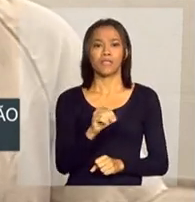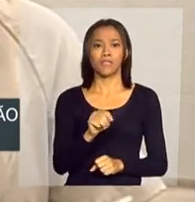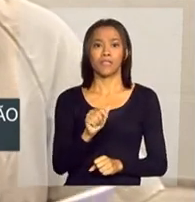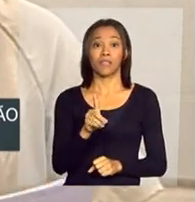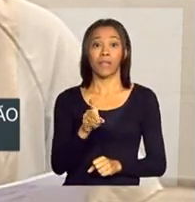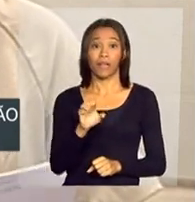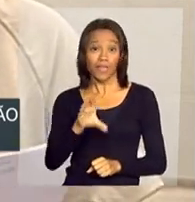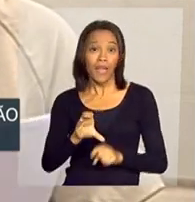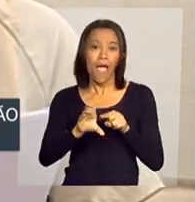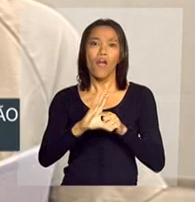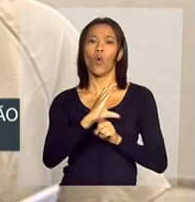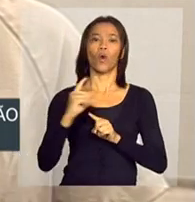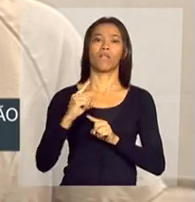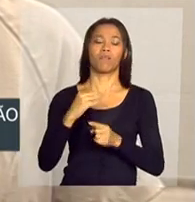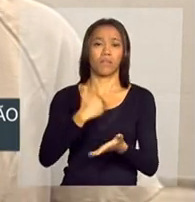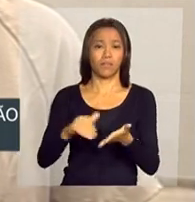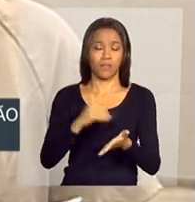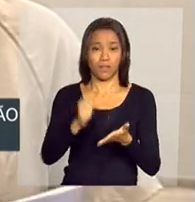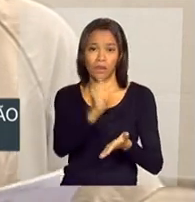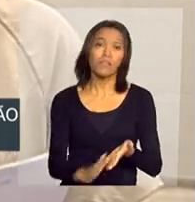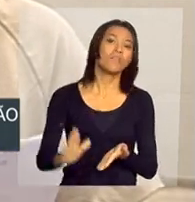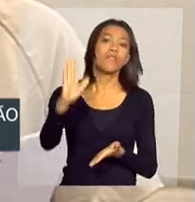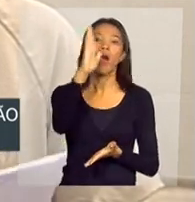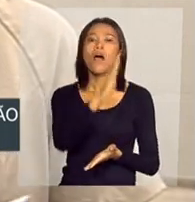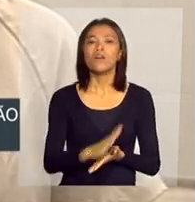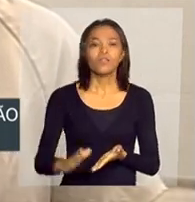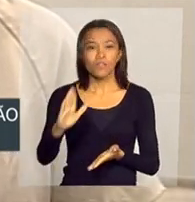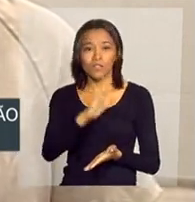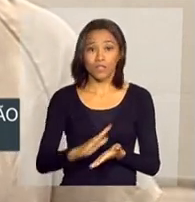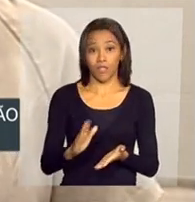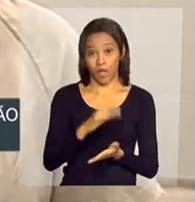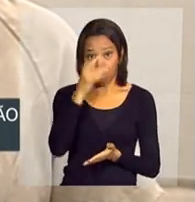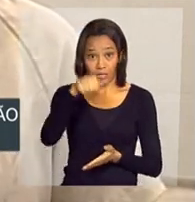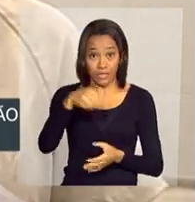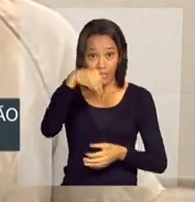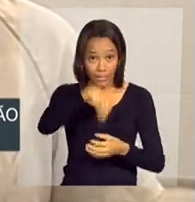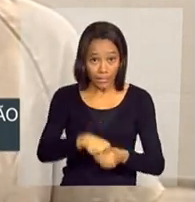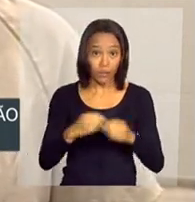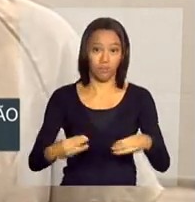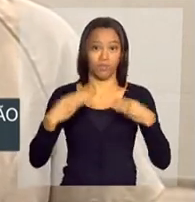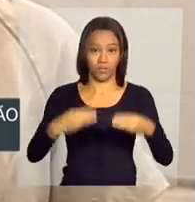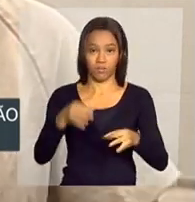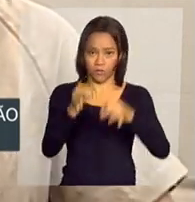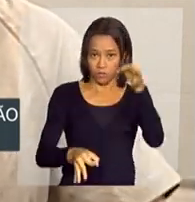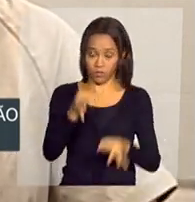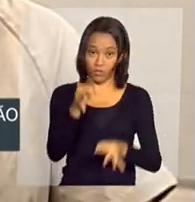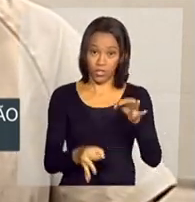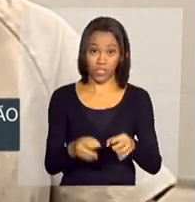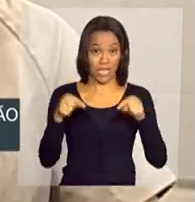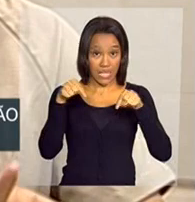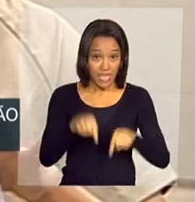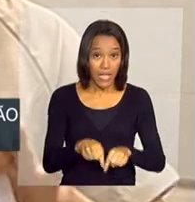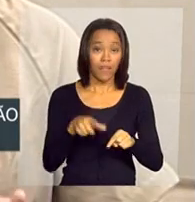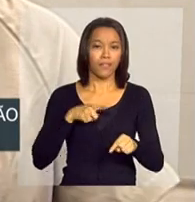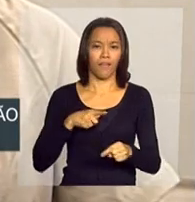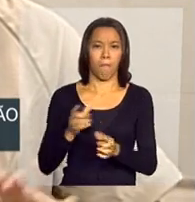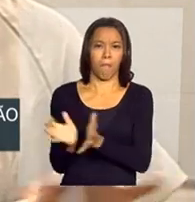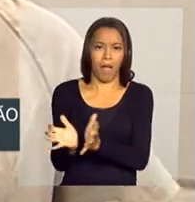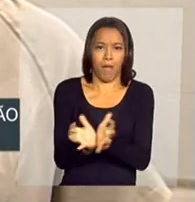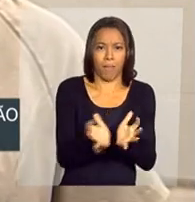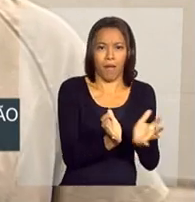coordenado pela secretaria nacional do Consumidor do Ministério da Justiça e ele é dividido em